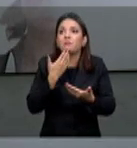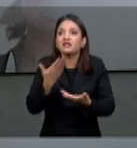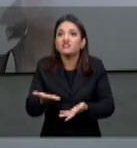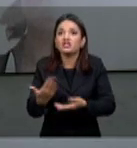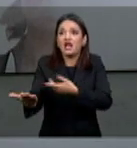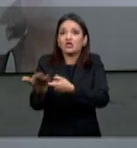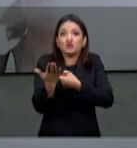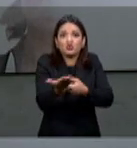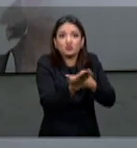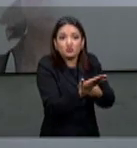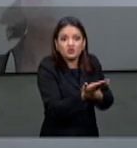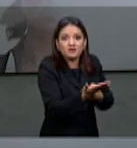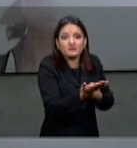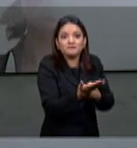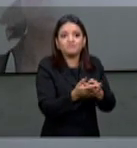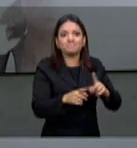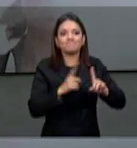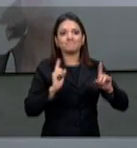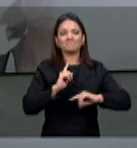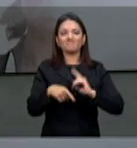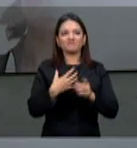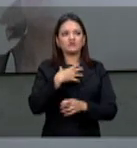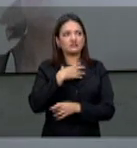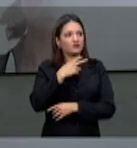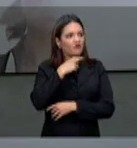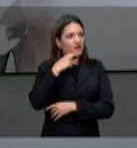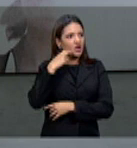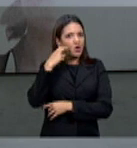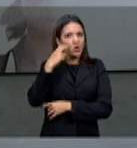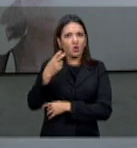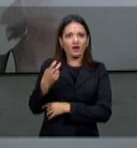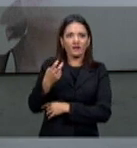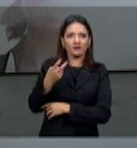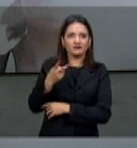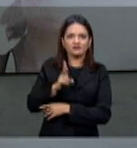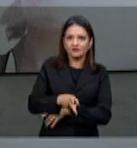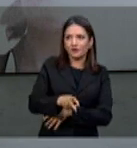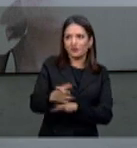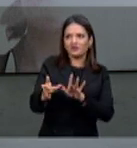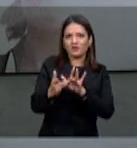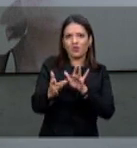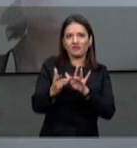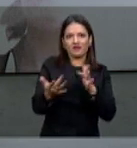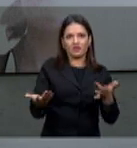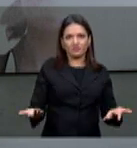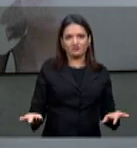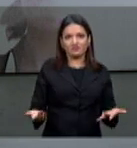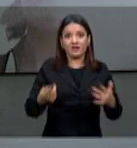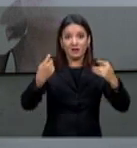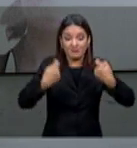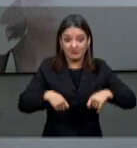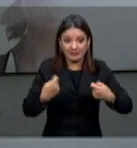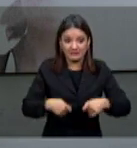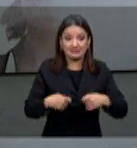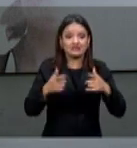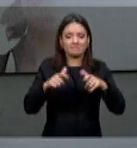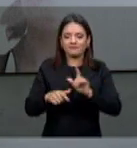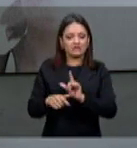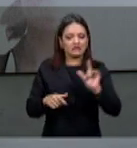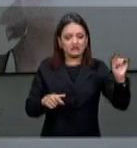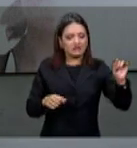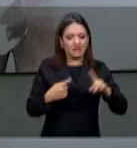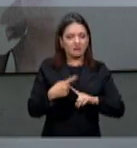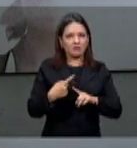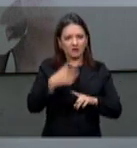isso é fundamental, elas depois se sentiram constrangidas de continuar convivendo com aquelas pessoas. Elas precisaram sair daquele ambiente onde elas